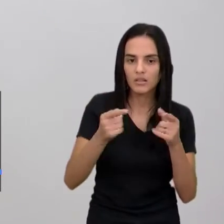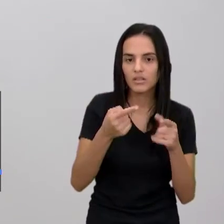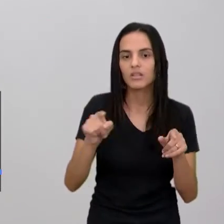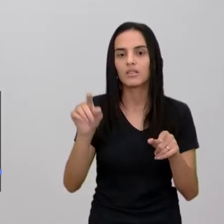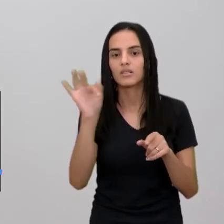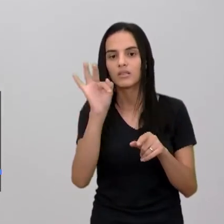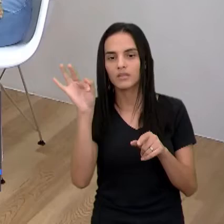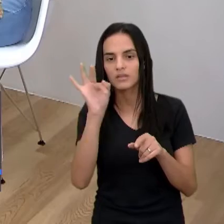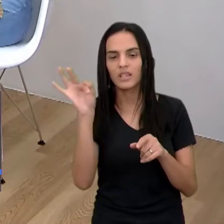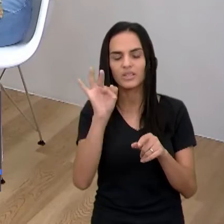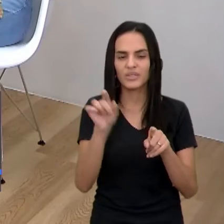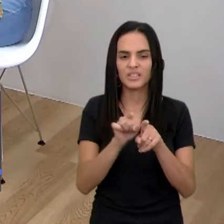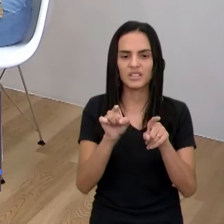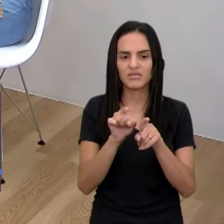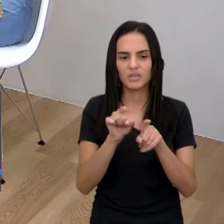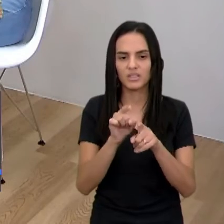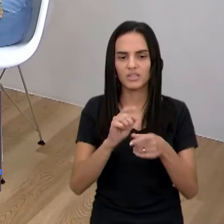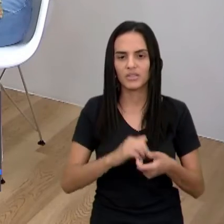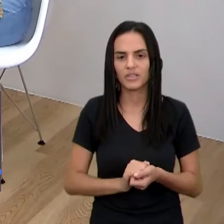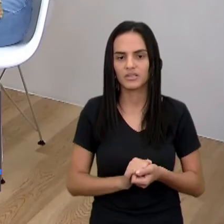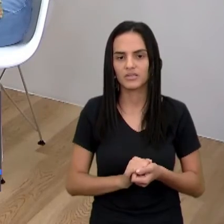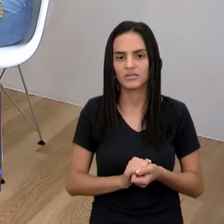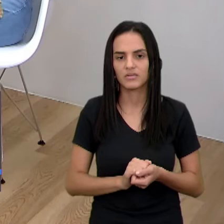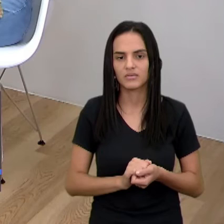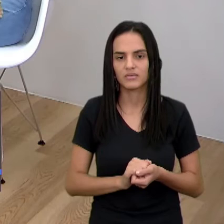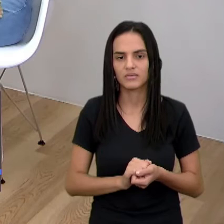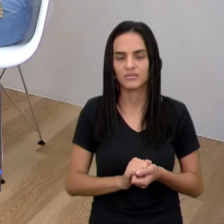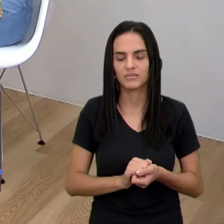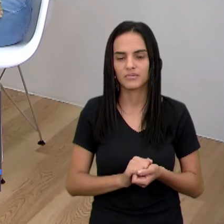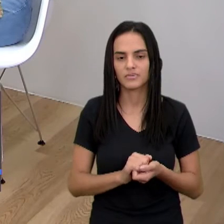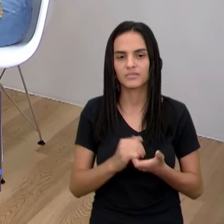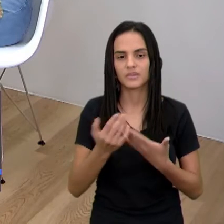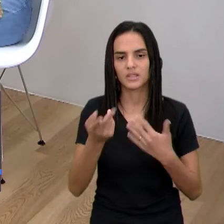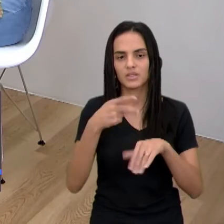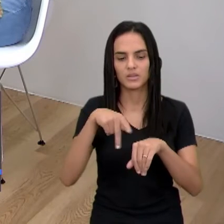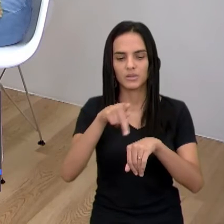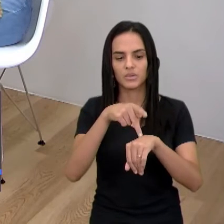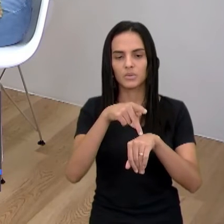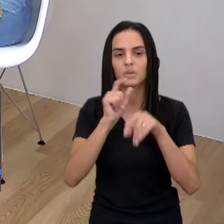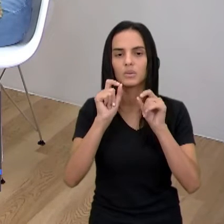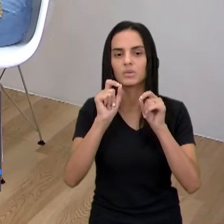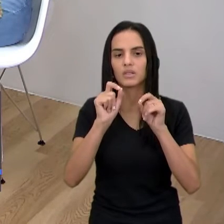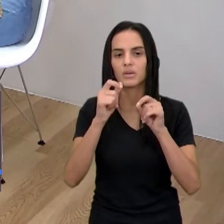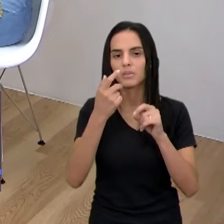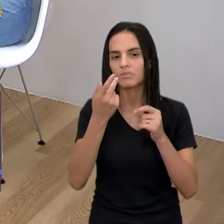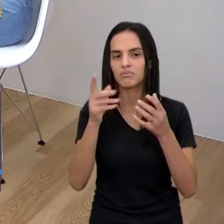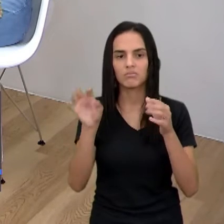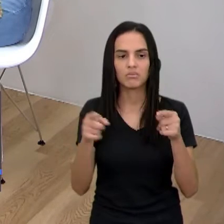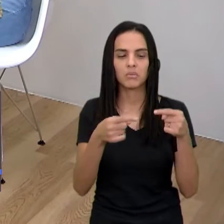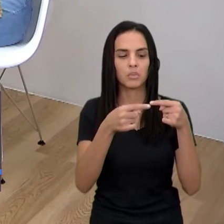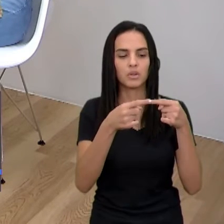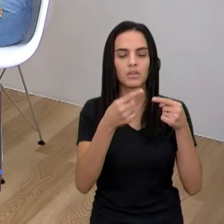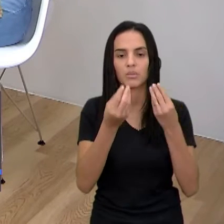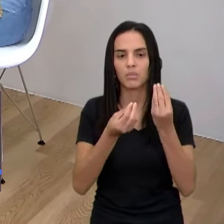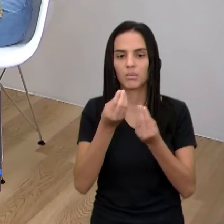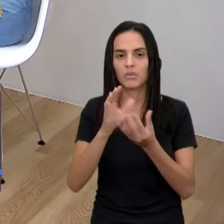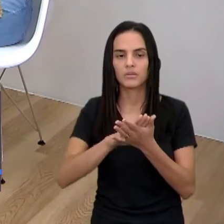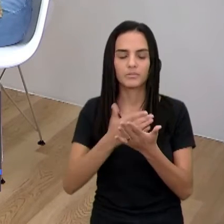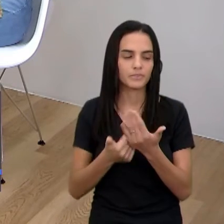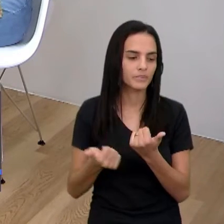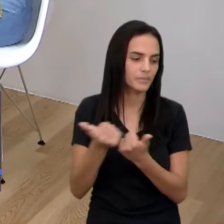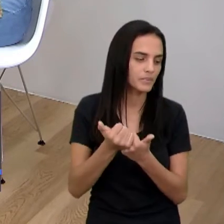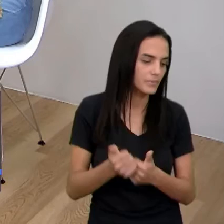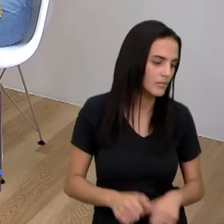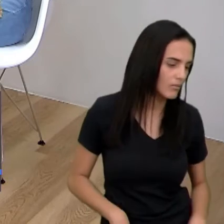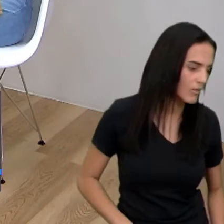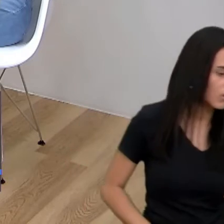francesas revolucionárias da sede do Império, de Paris. O que é um paradoxo, porque como que eu vendo a ideia de